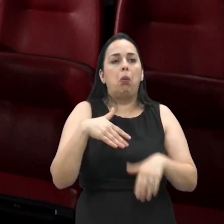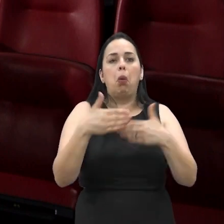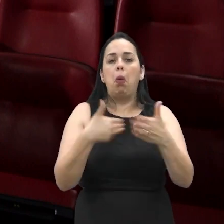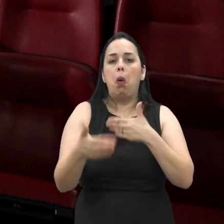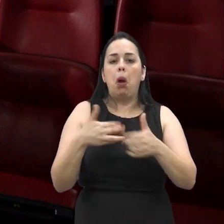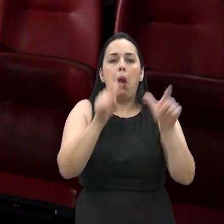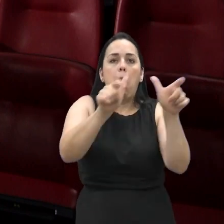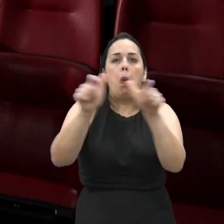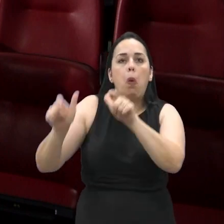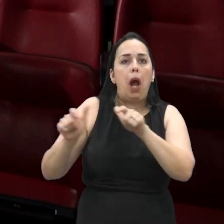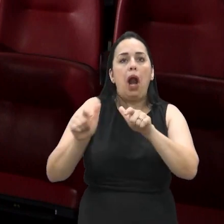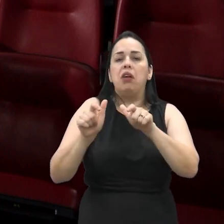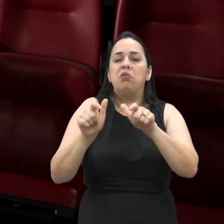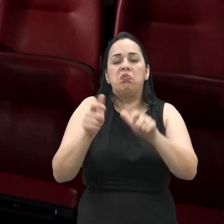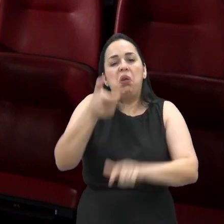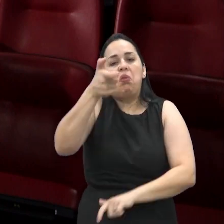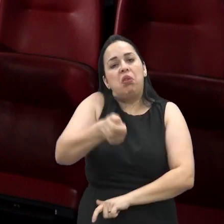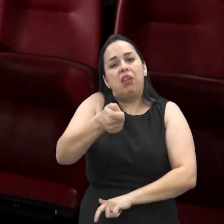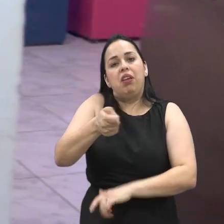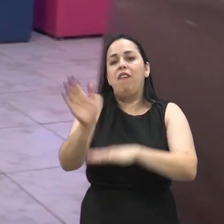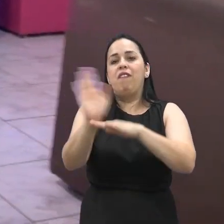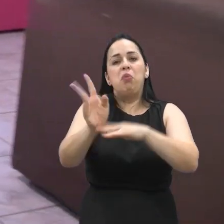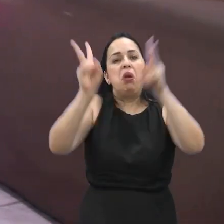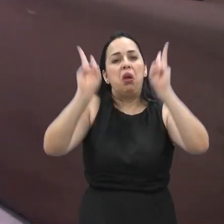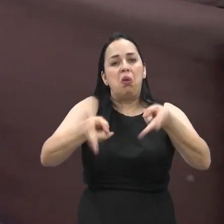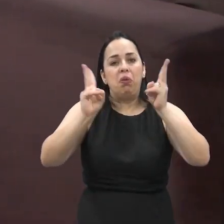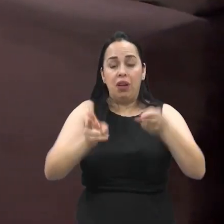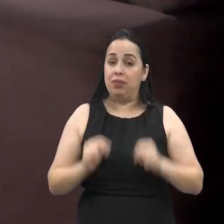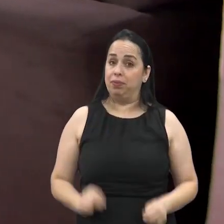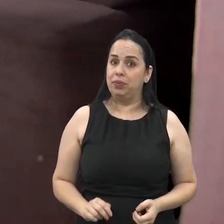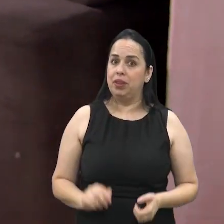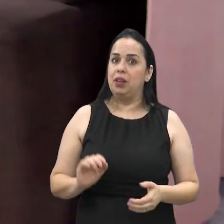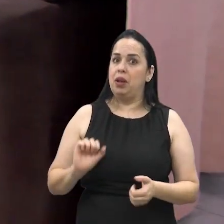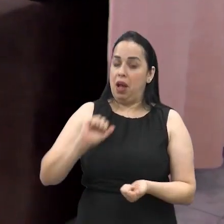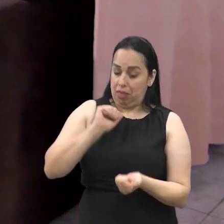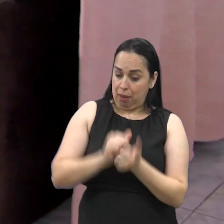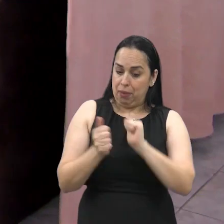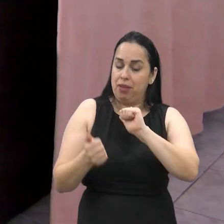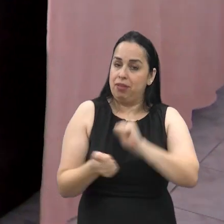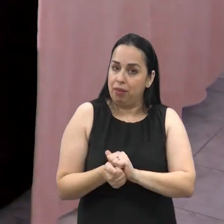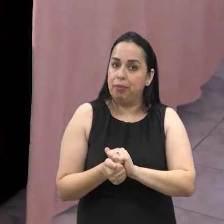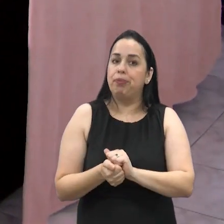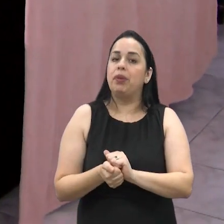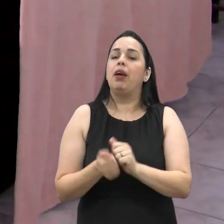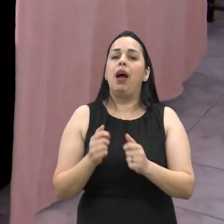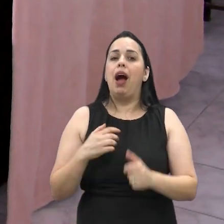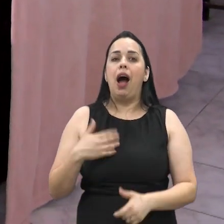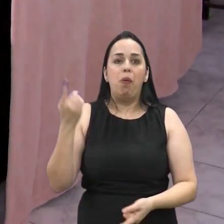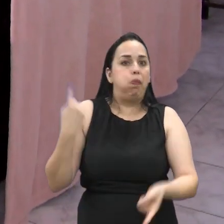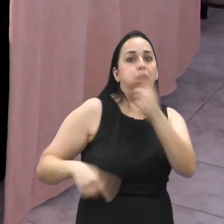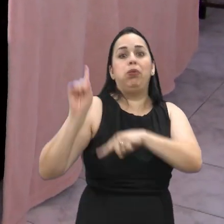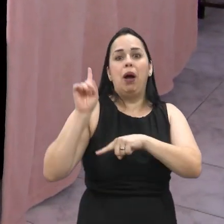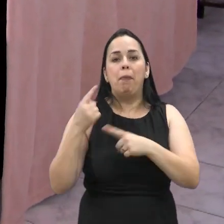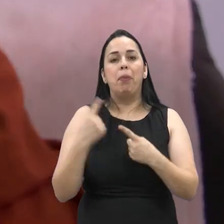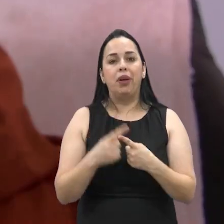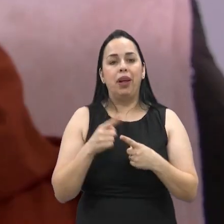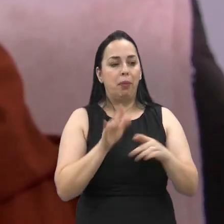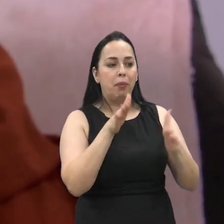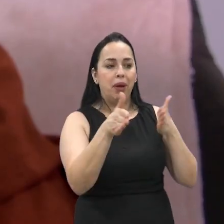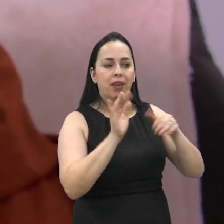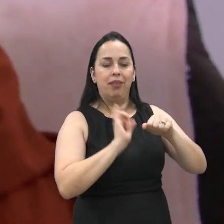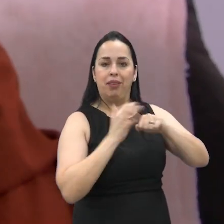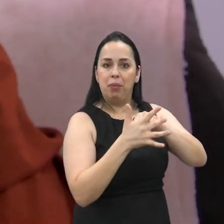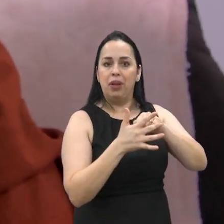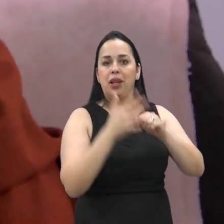qualquer lugar do mundo, o tipo do filme vai ser o mesmo. Essa mudança de hábito foi acelerada pela pandemia e é sentida pela